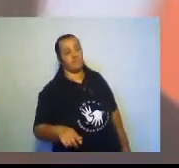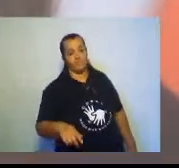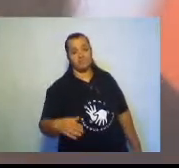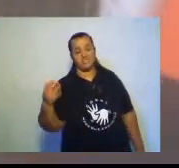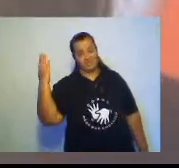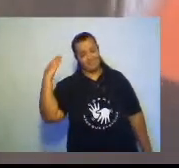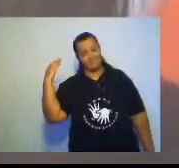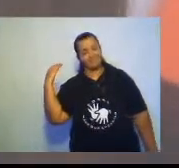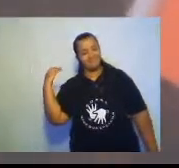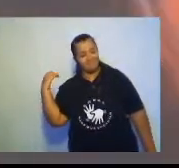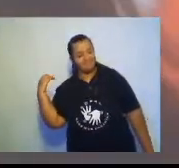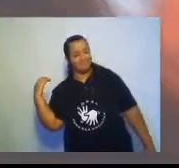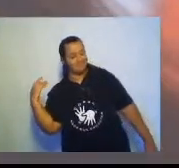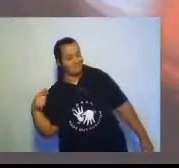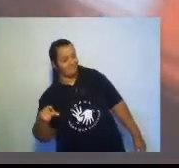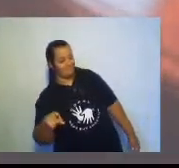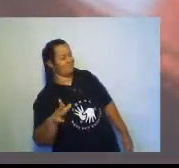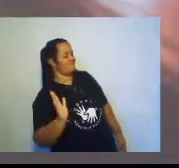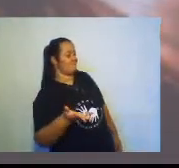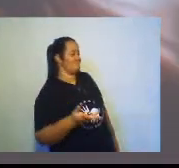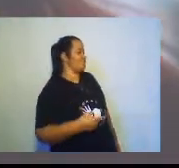Você foi pra mim